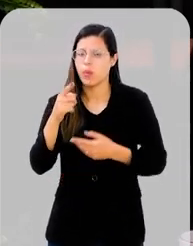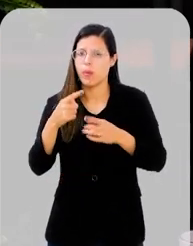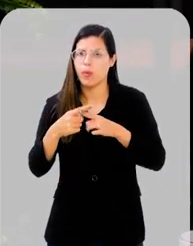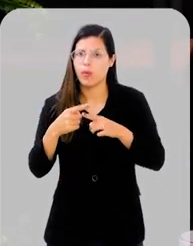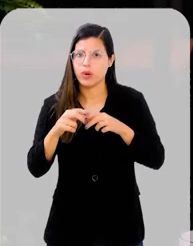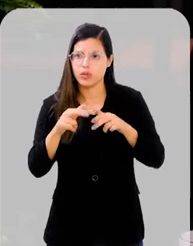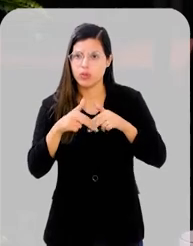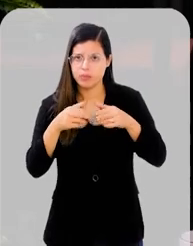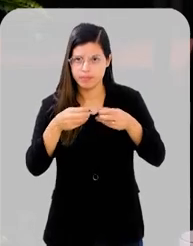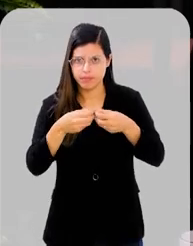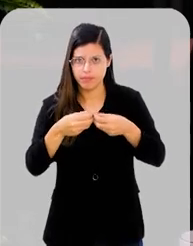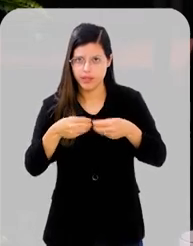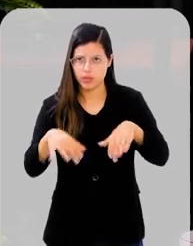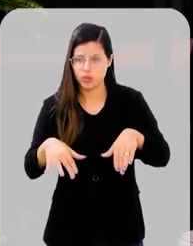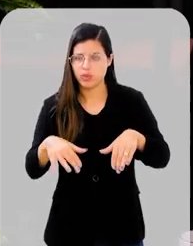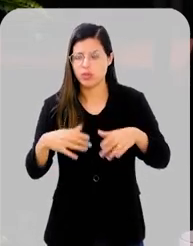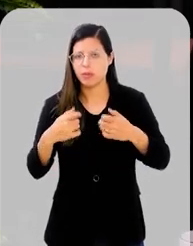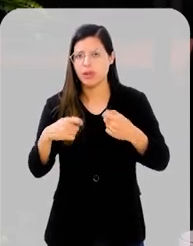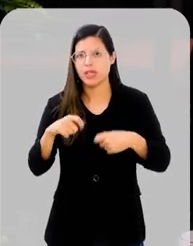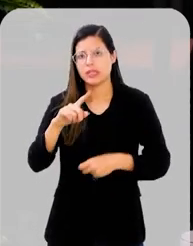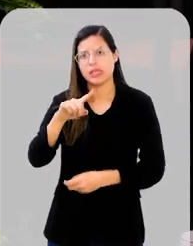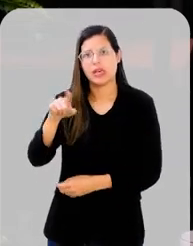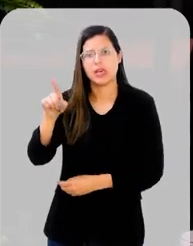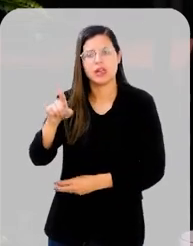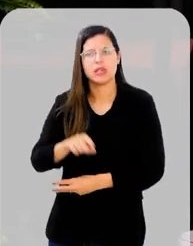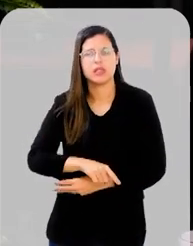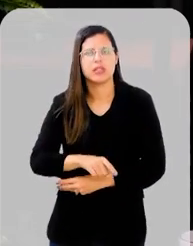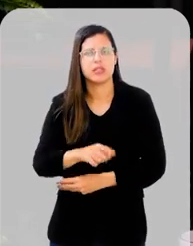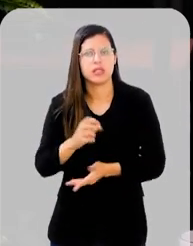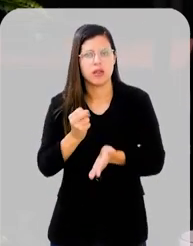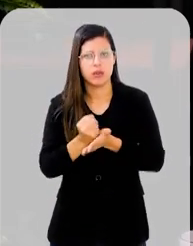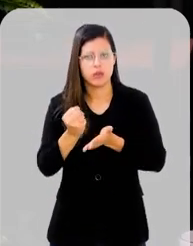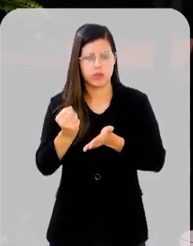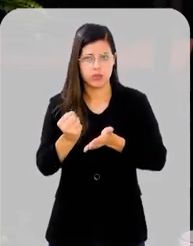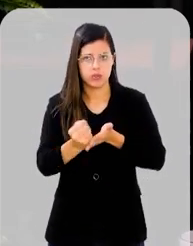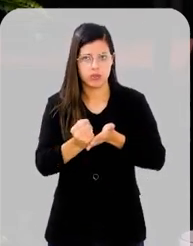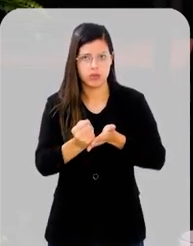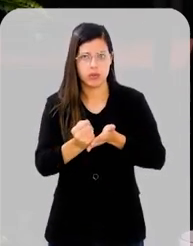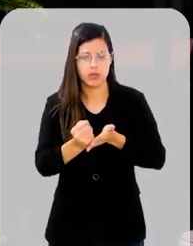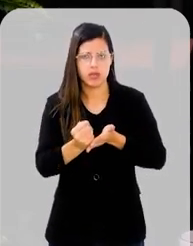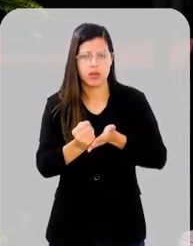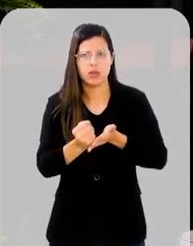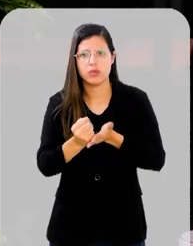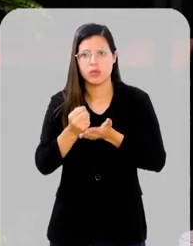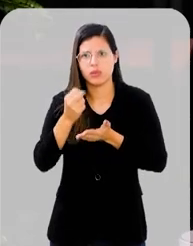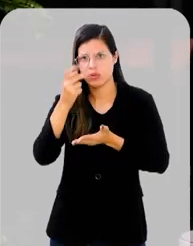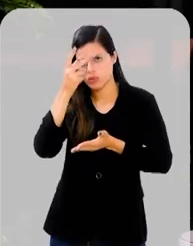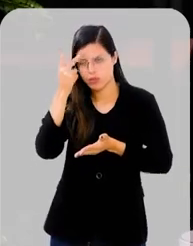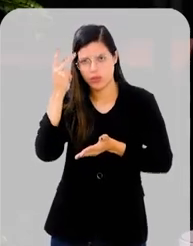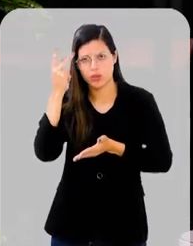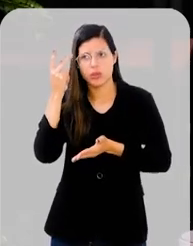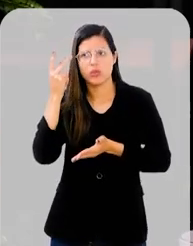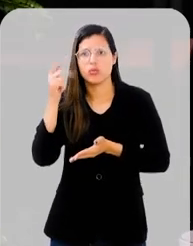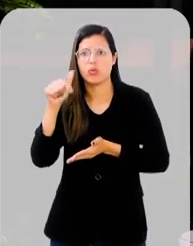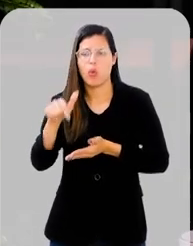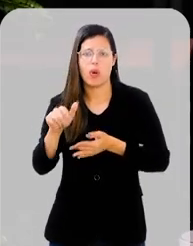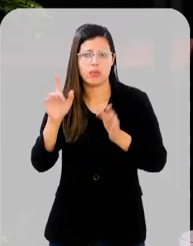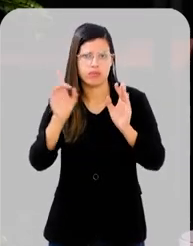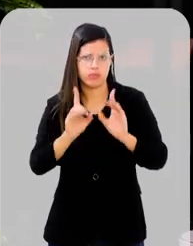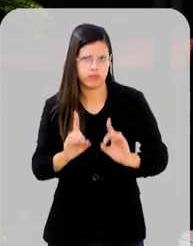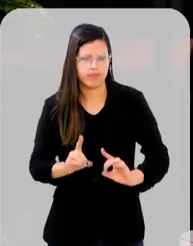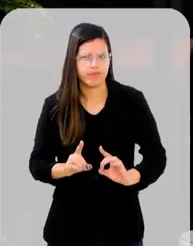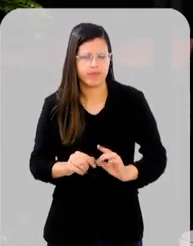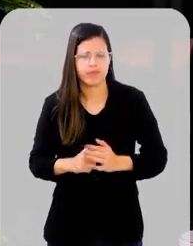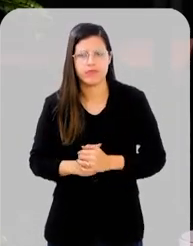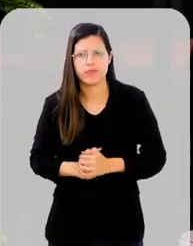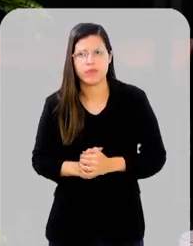prejuízos eh precisam cancelar unilateralmente contratos de adesão de beneficiários sobretudo pessoas